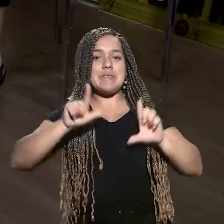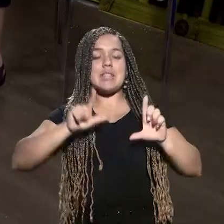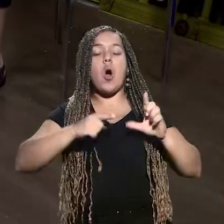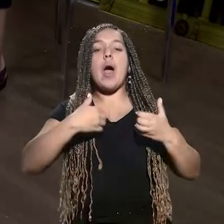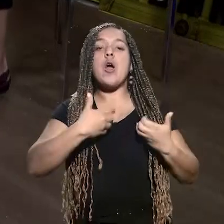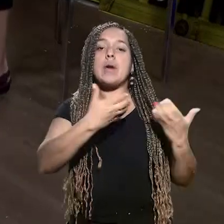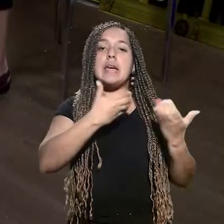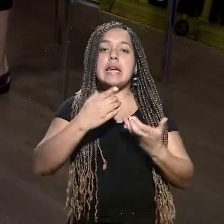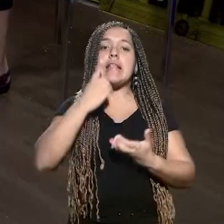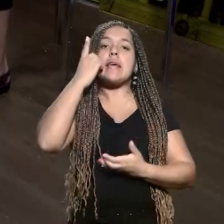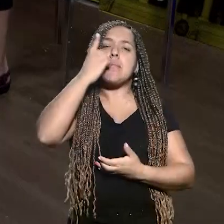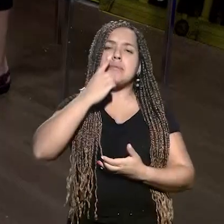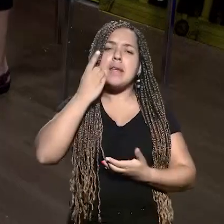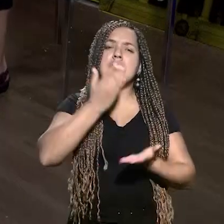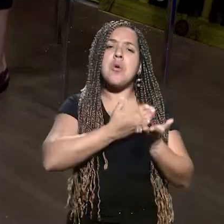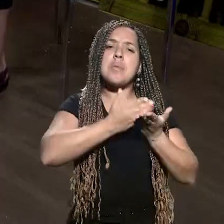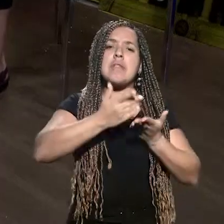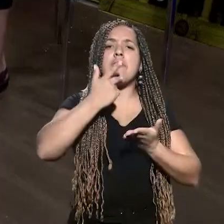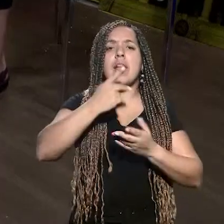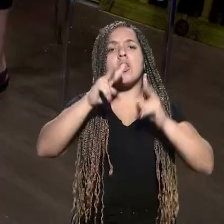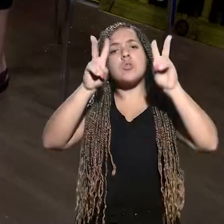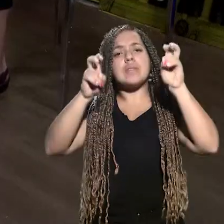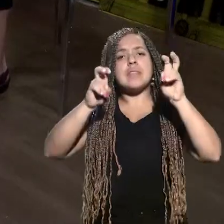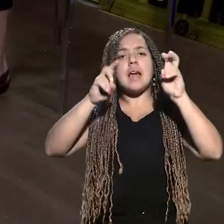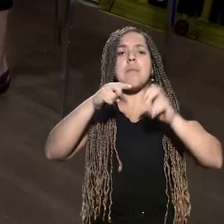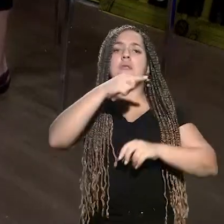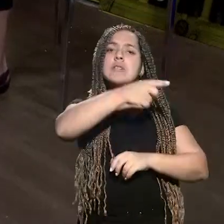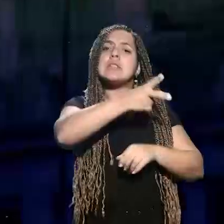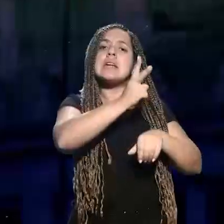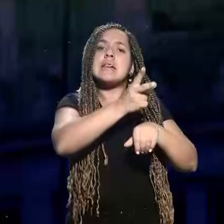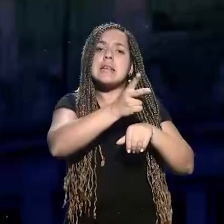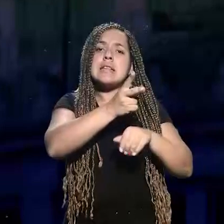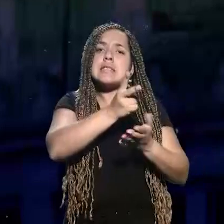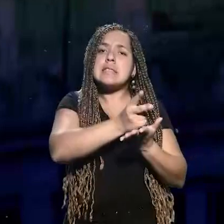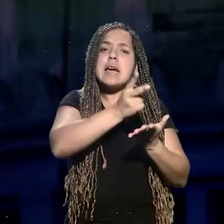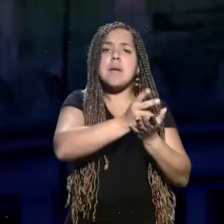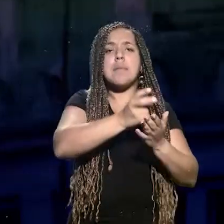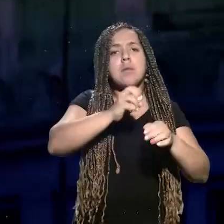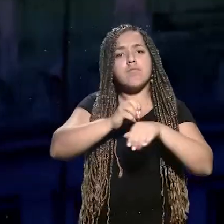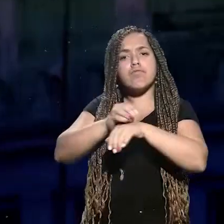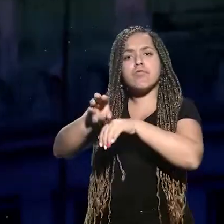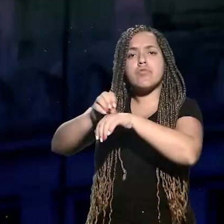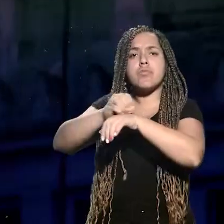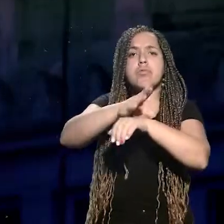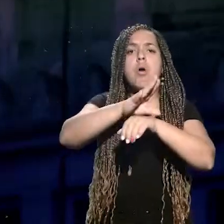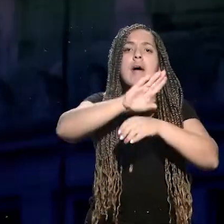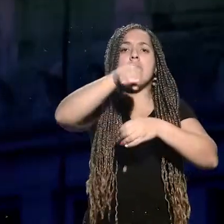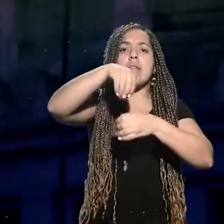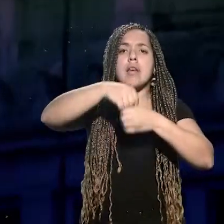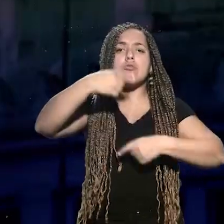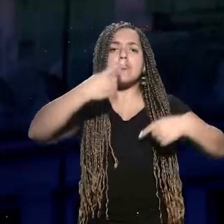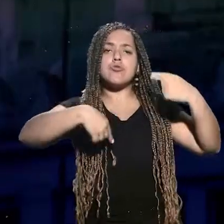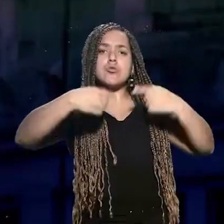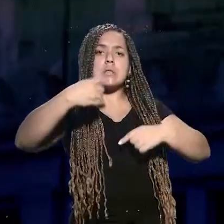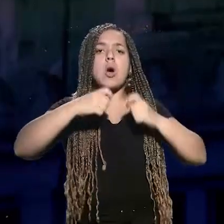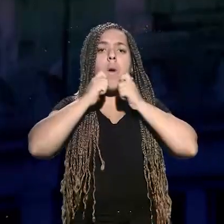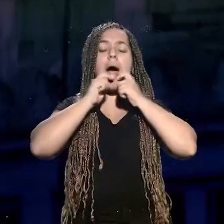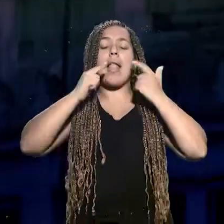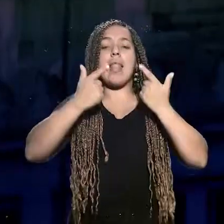começar falando sobre um assunto que a senhora sempre traz muito aqui nas discussões da Alerj, que eu acho que é importante para a